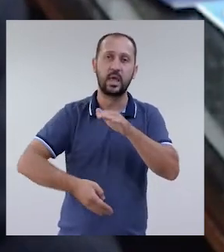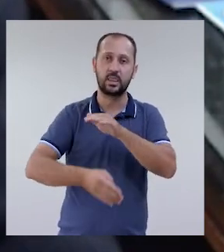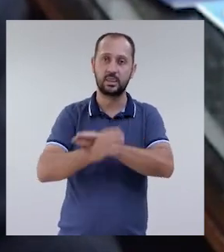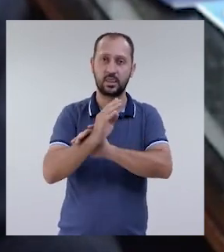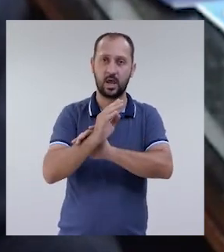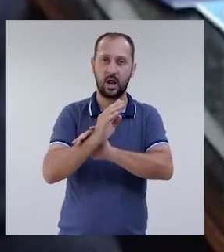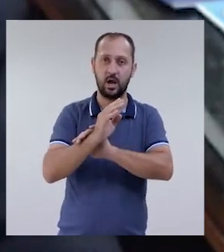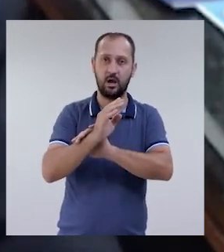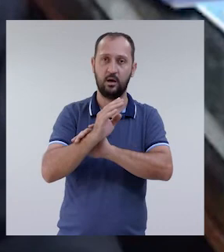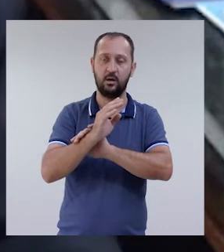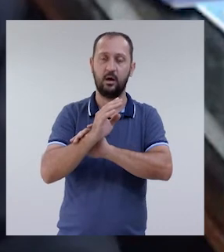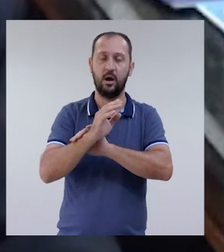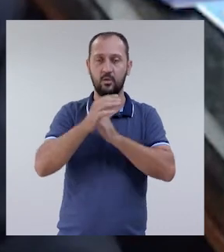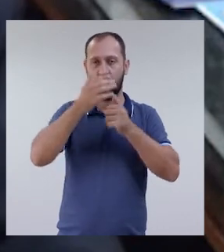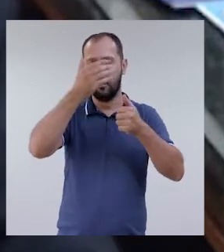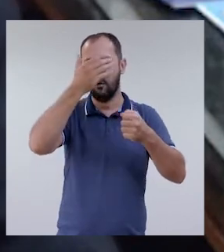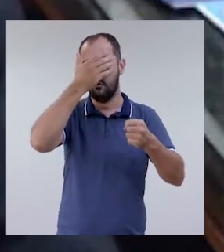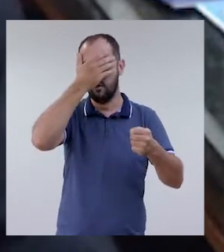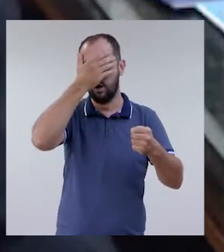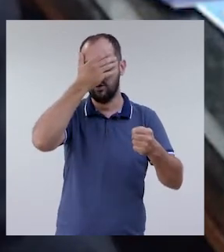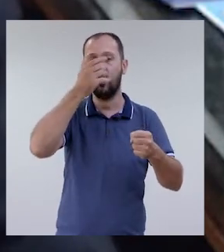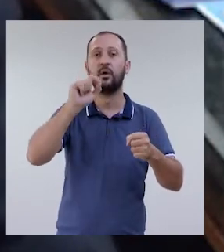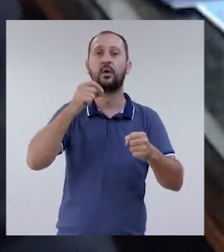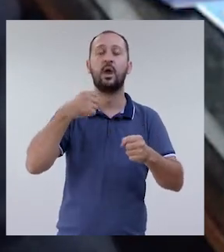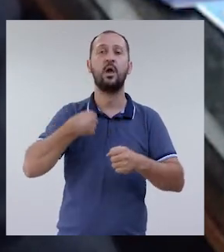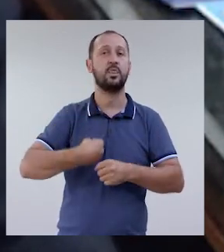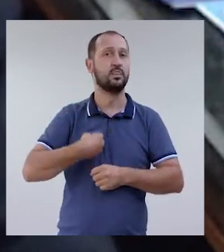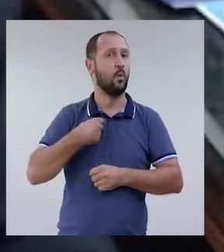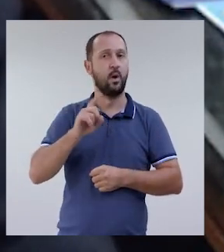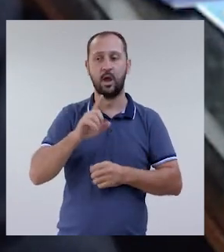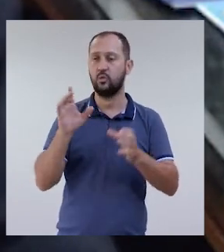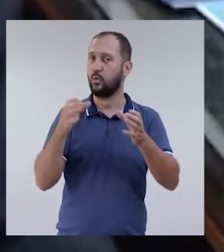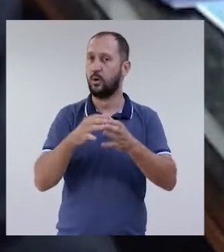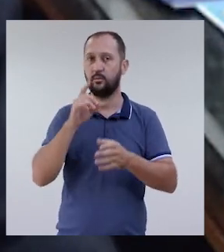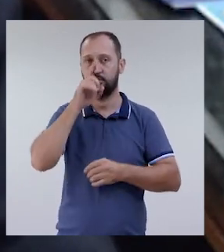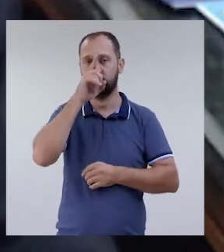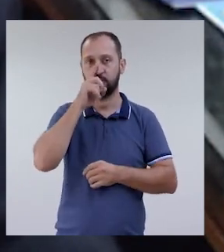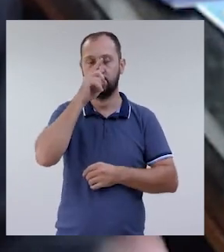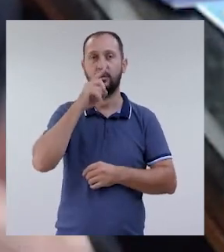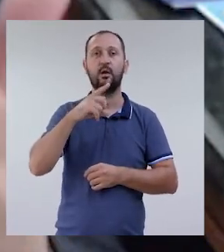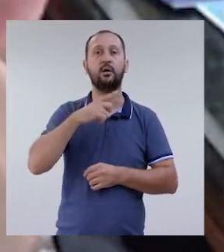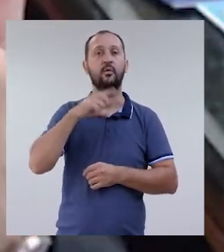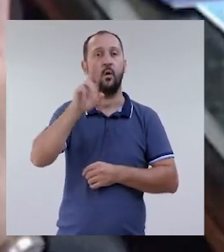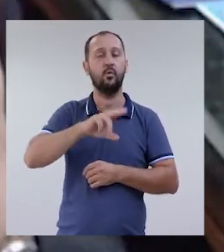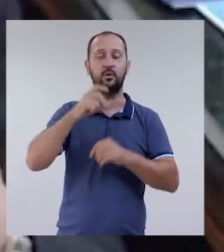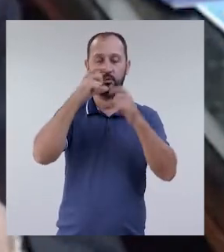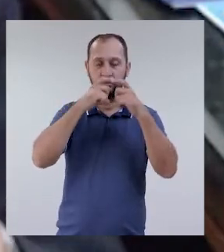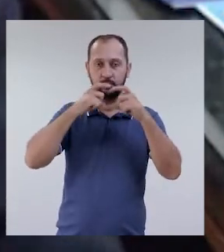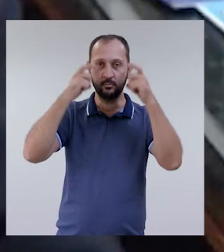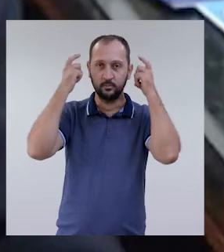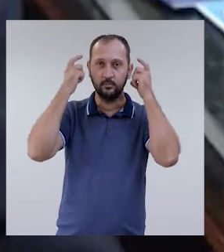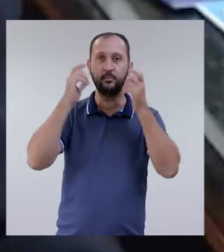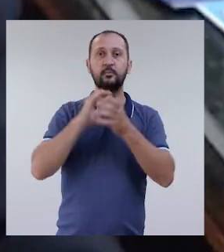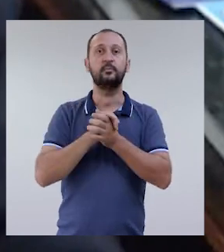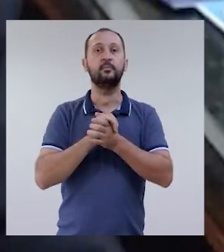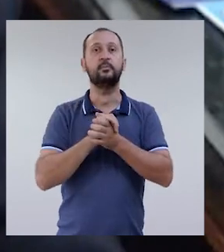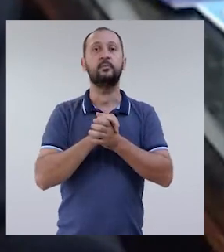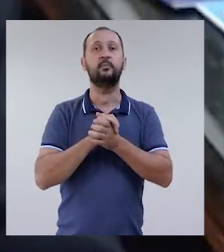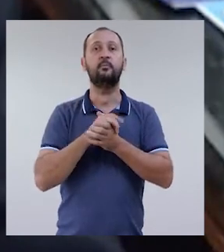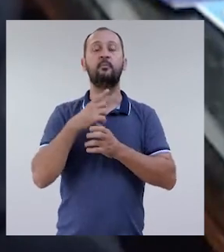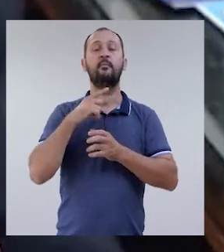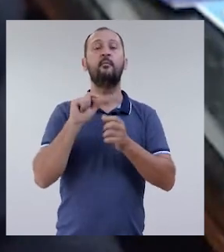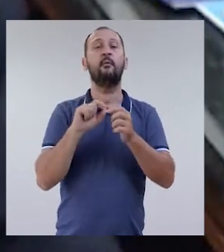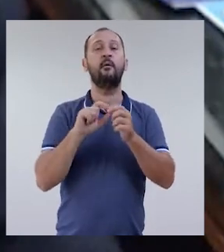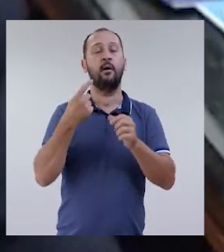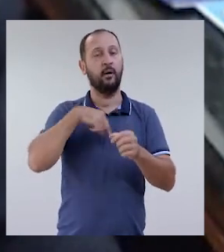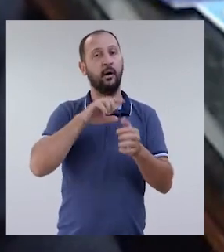acesso ao fórum as pessoas que não fazem parte do grupo de risco e que estiverem usando máscara. E aí,